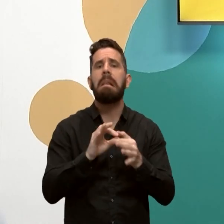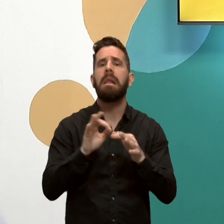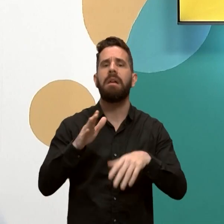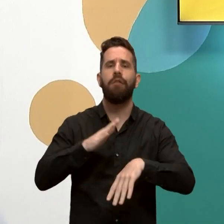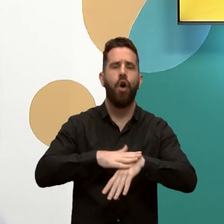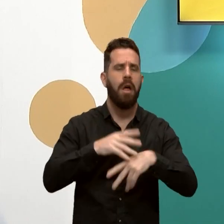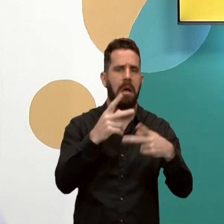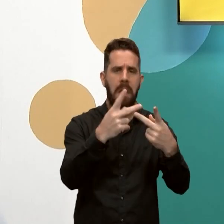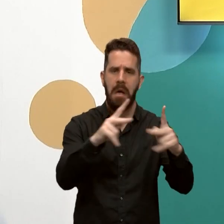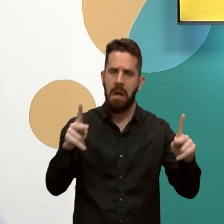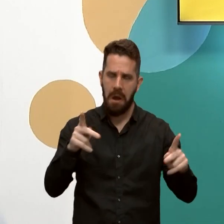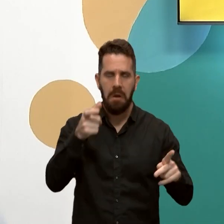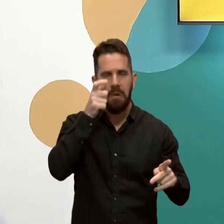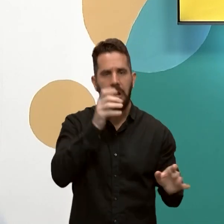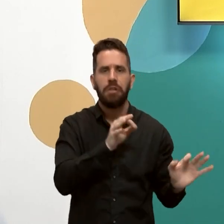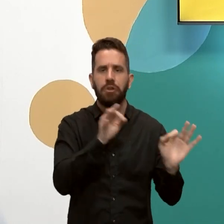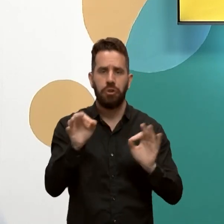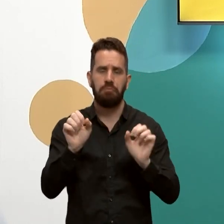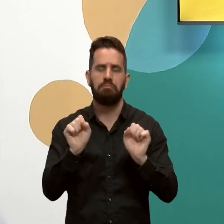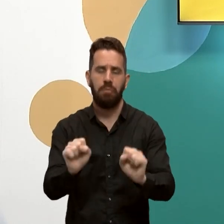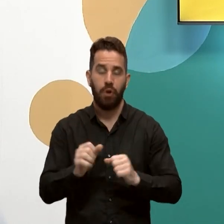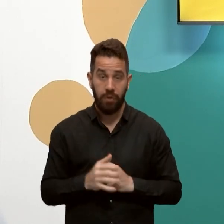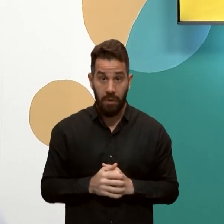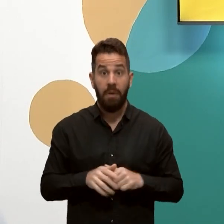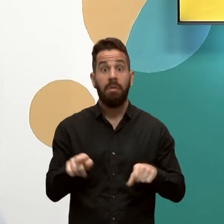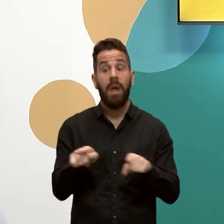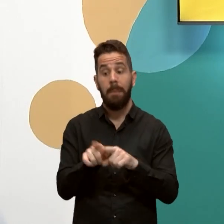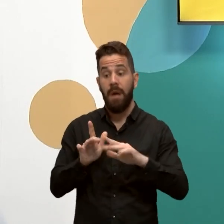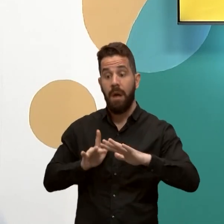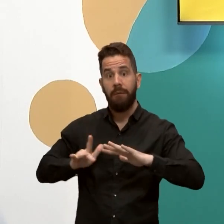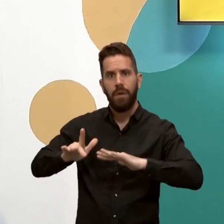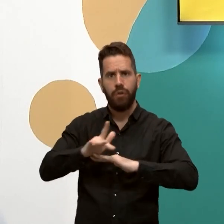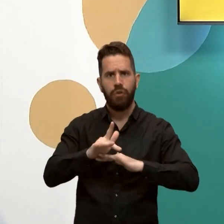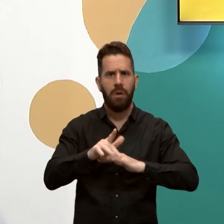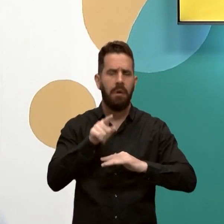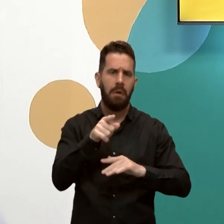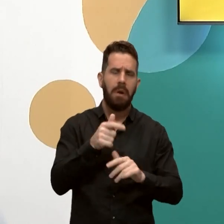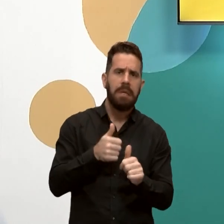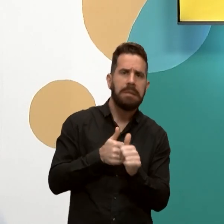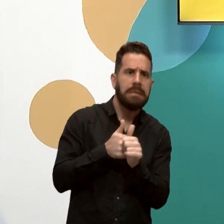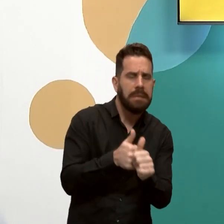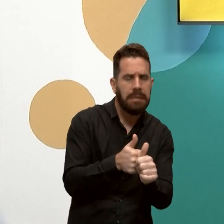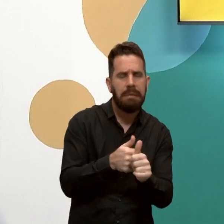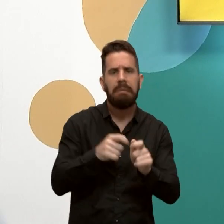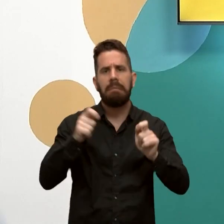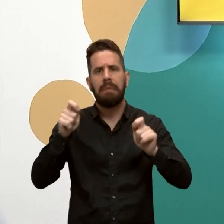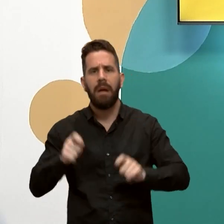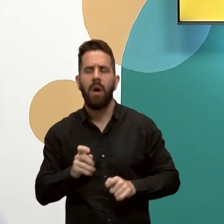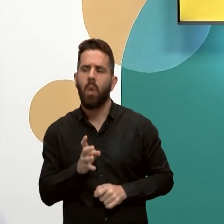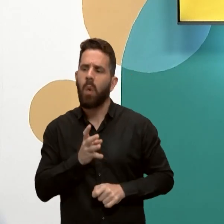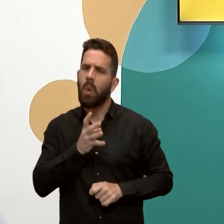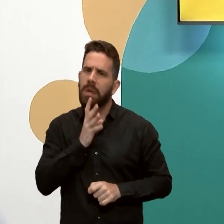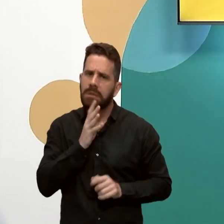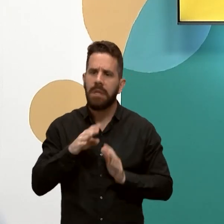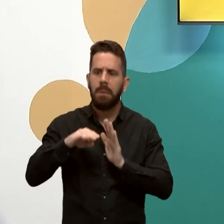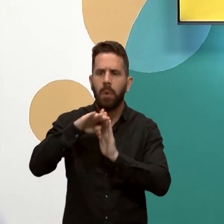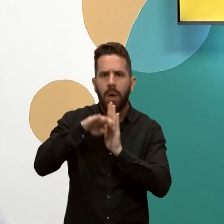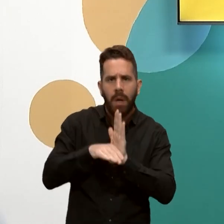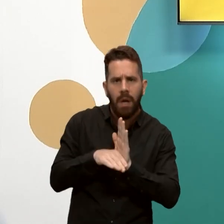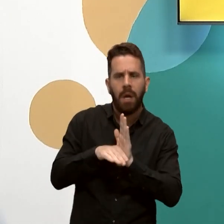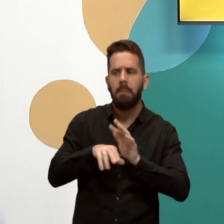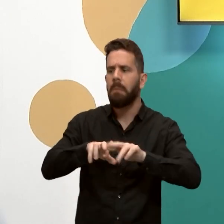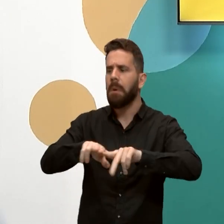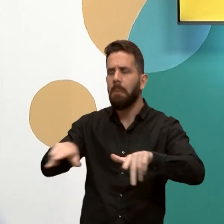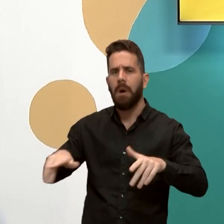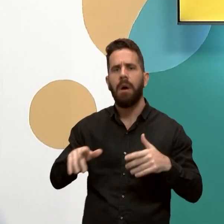horário. Além disso, a TV UFG tem várias redes sociais que você pode seguir, conhecer um pouco mais da nossa programação,